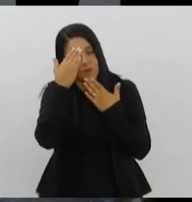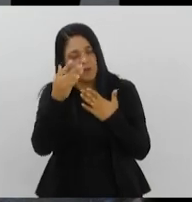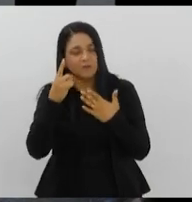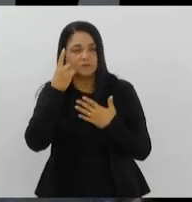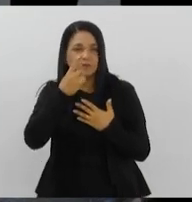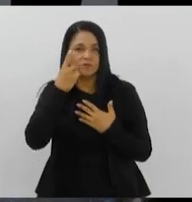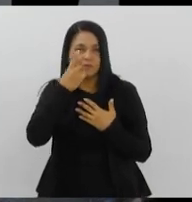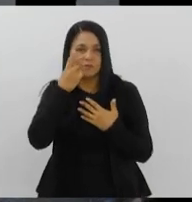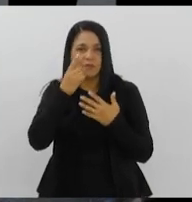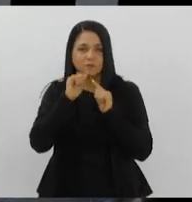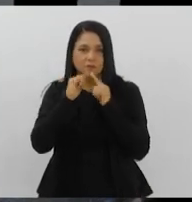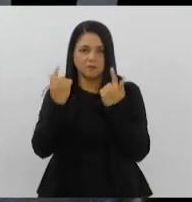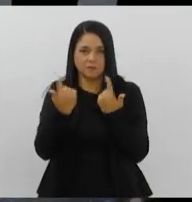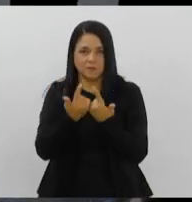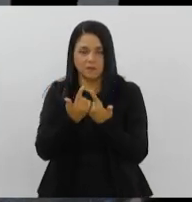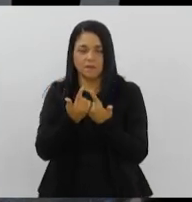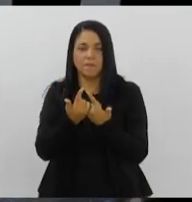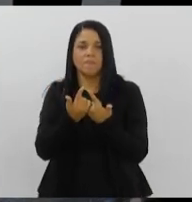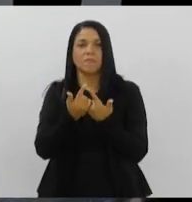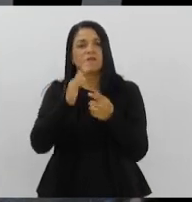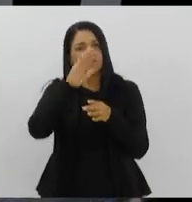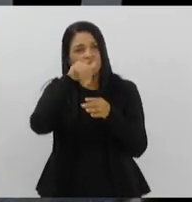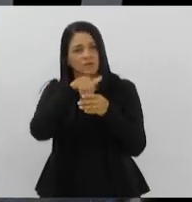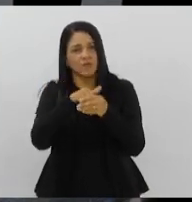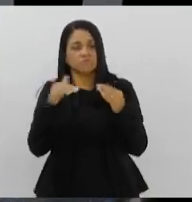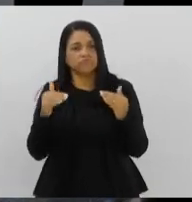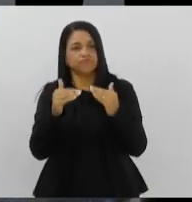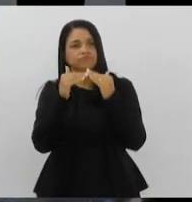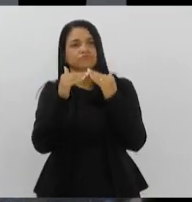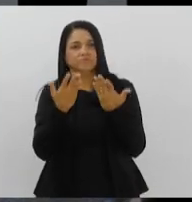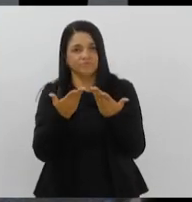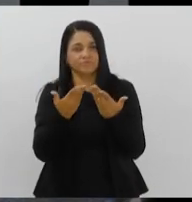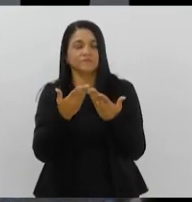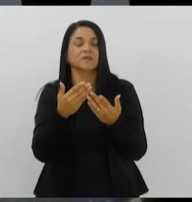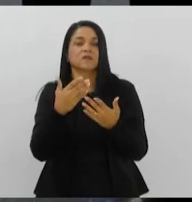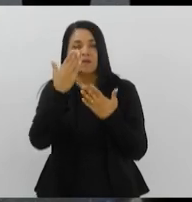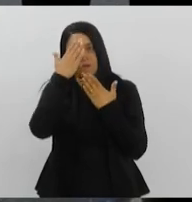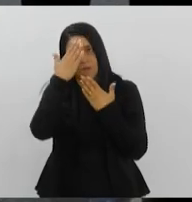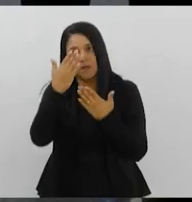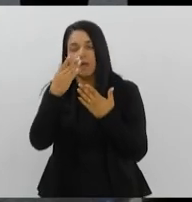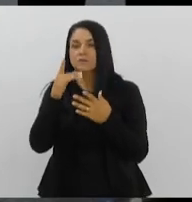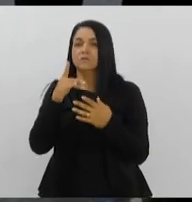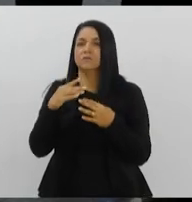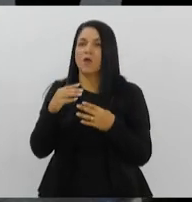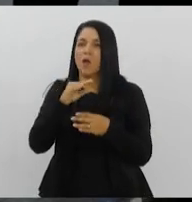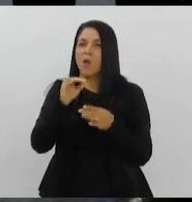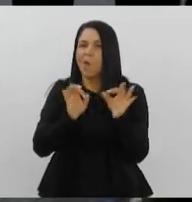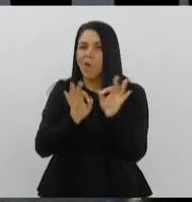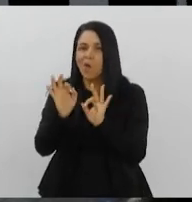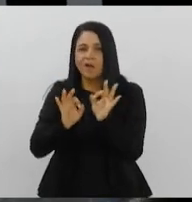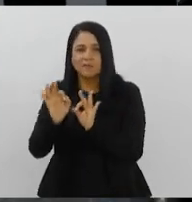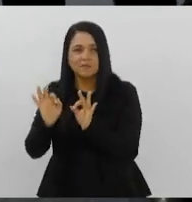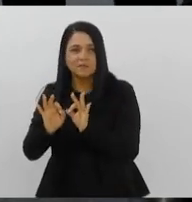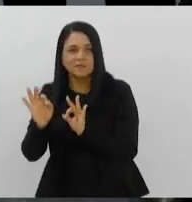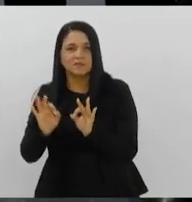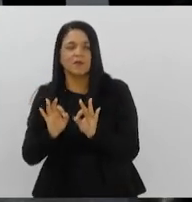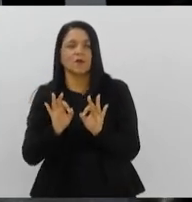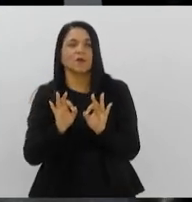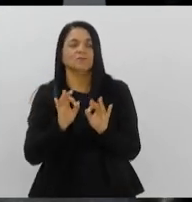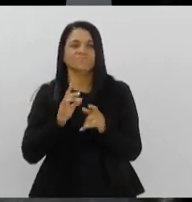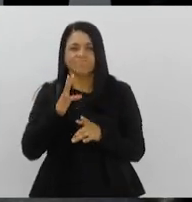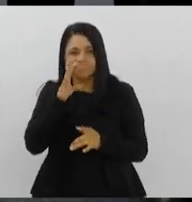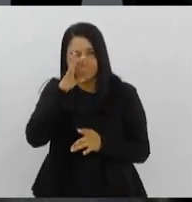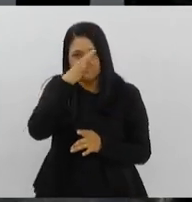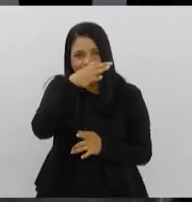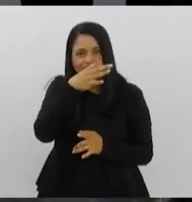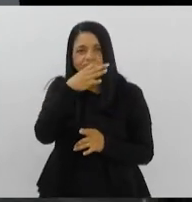parlamentares da Assembleia Legislativa que votaram a favor e muito obrigada também pela organização, pela